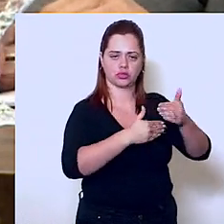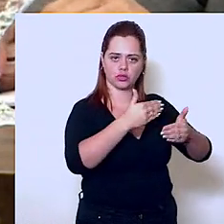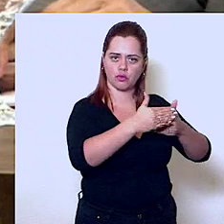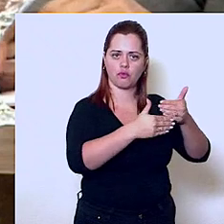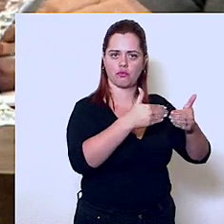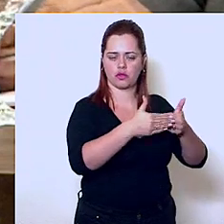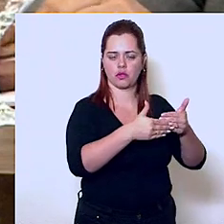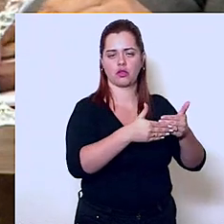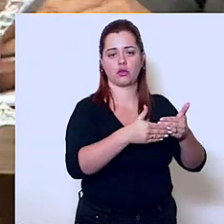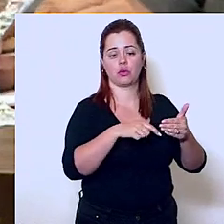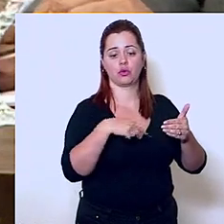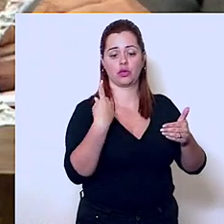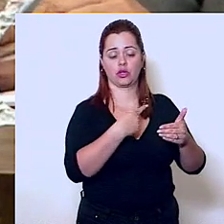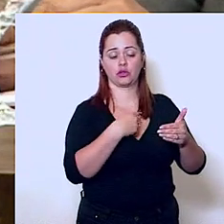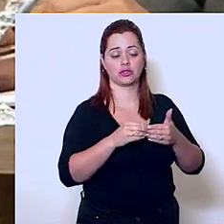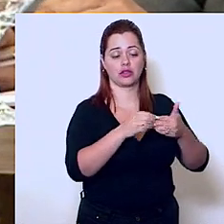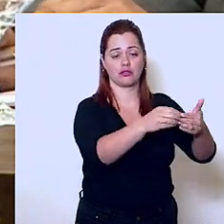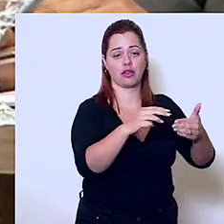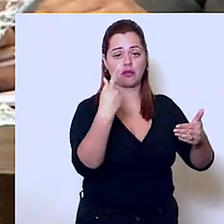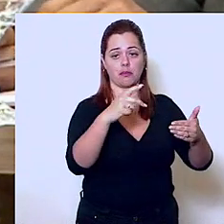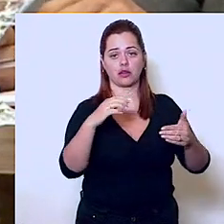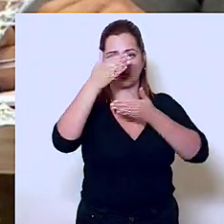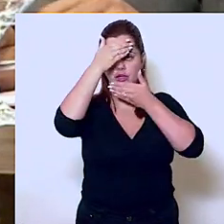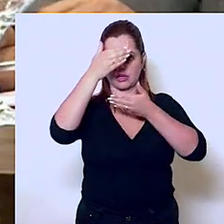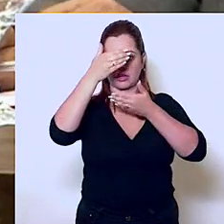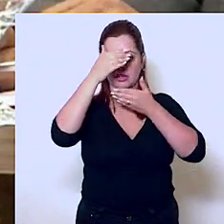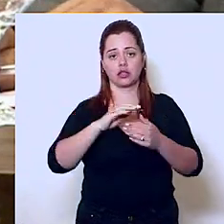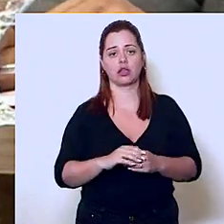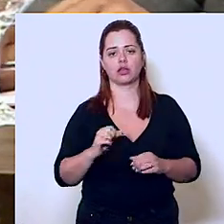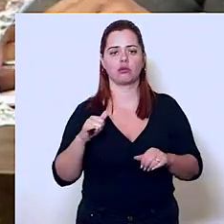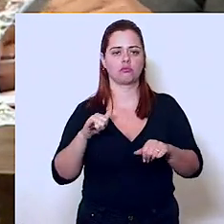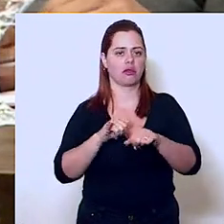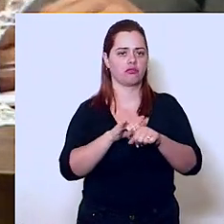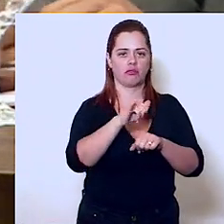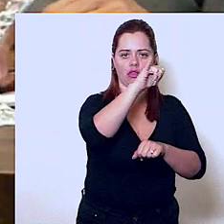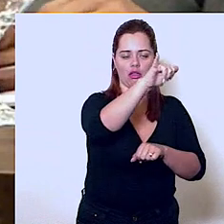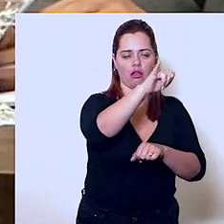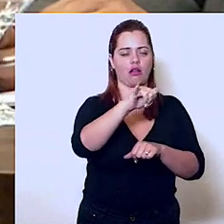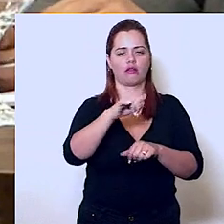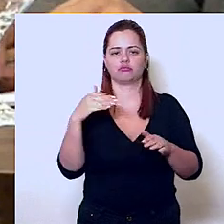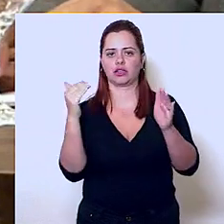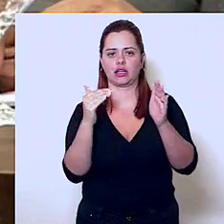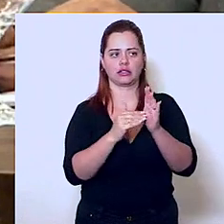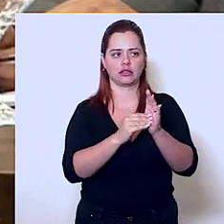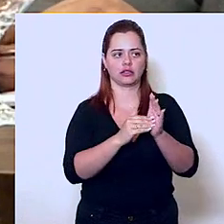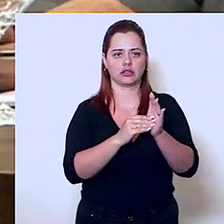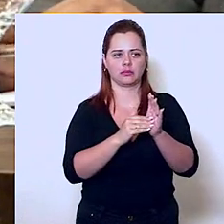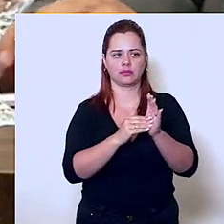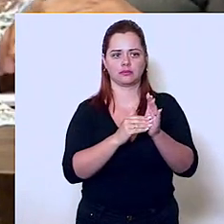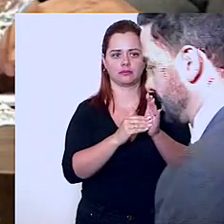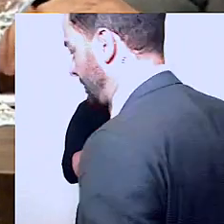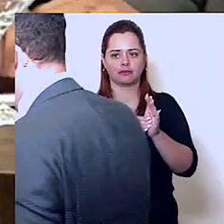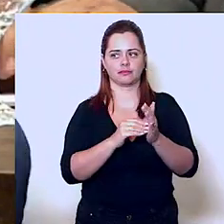a gente exportava para o Iraque desde avião da Embraer até Passat da Volkswagen,